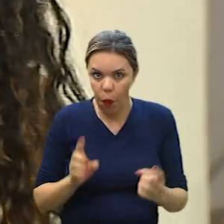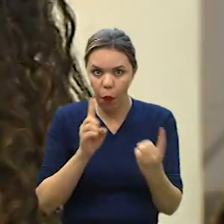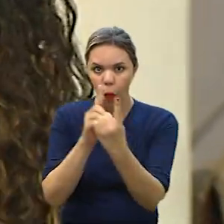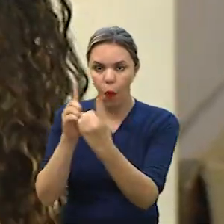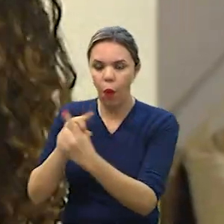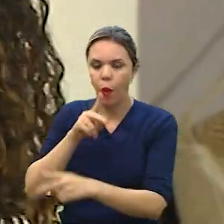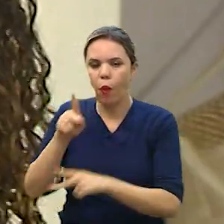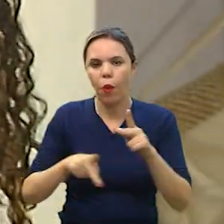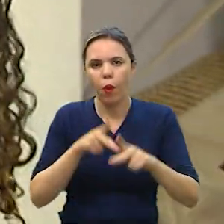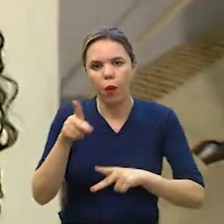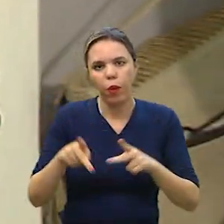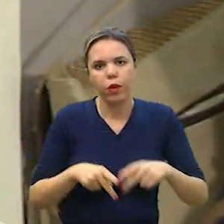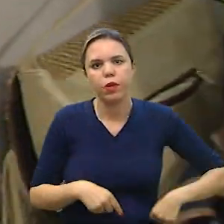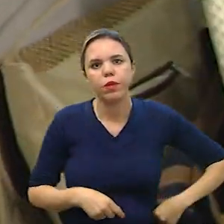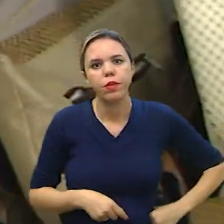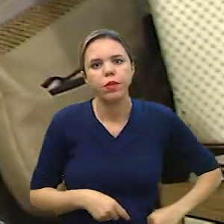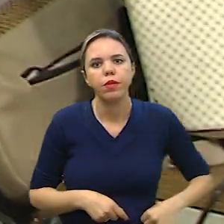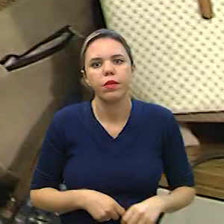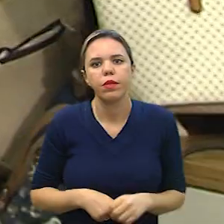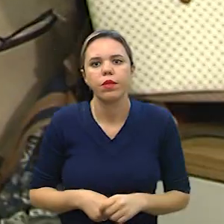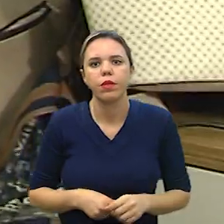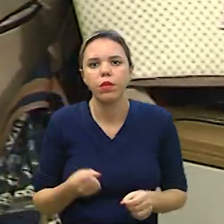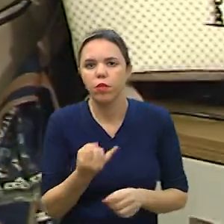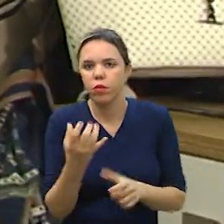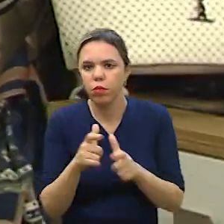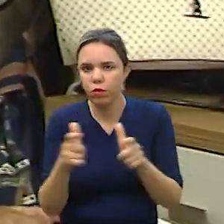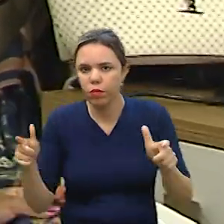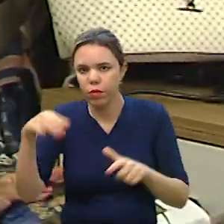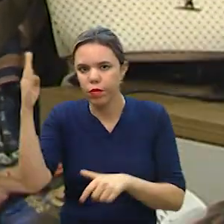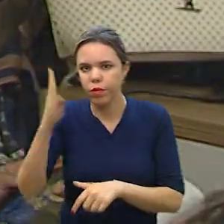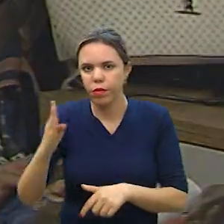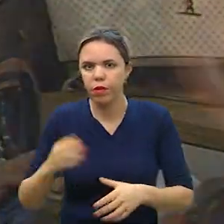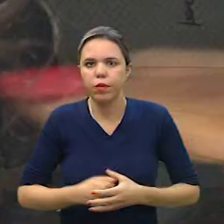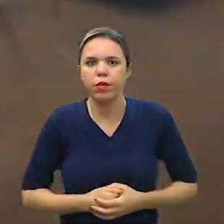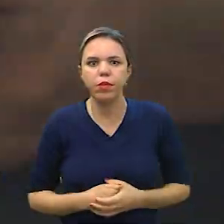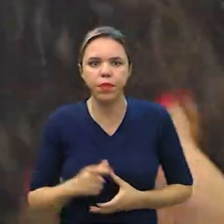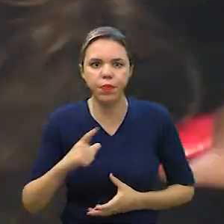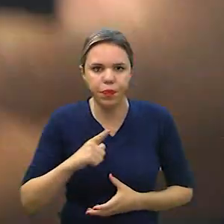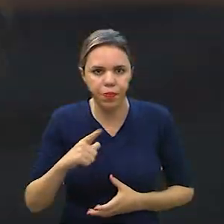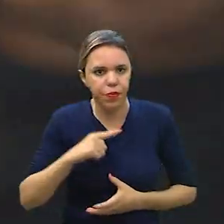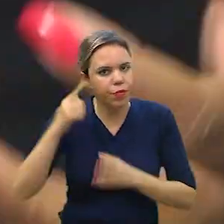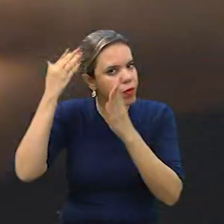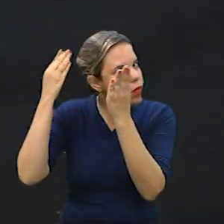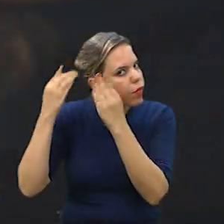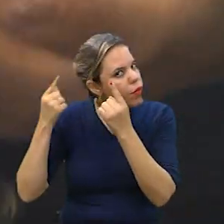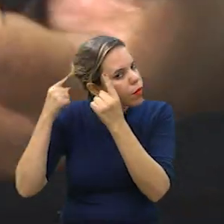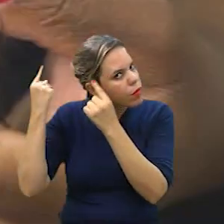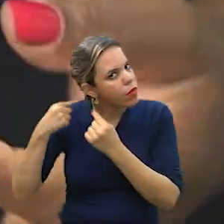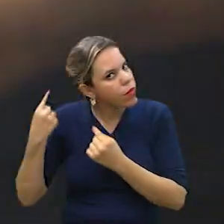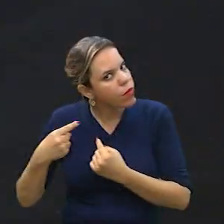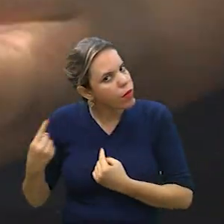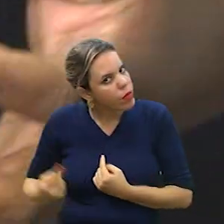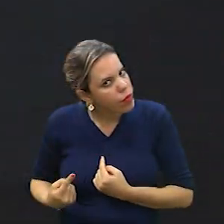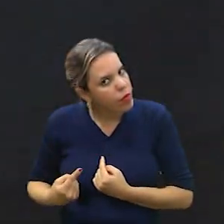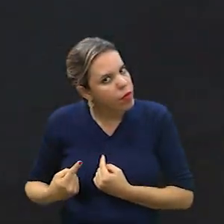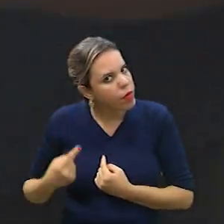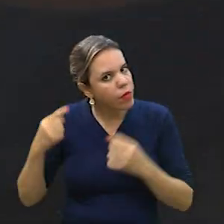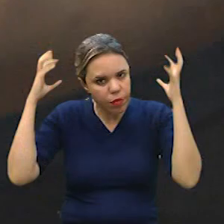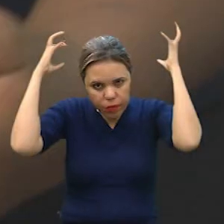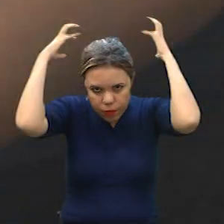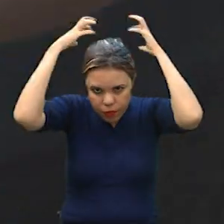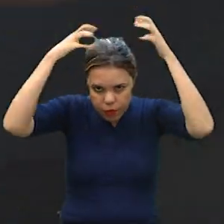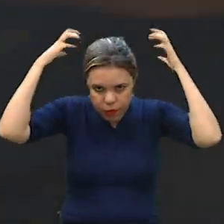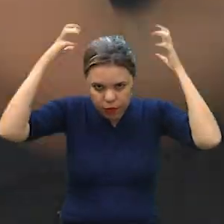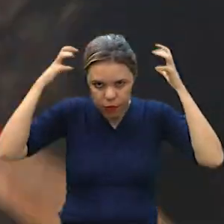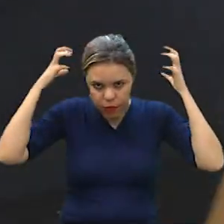para atender esse público, né? Que é uma boa parte da população brasileira, que tem esse tipo de cabelo aí de ondulado para